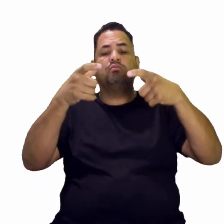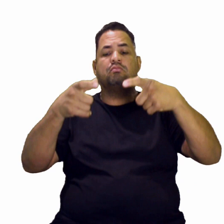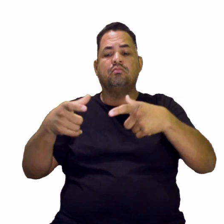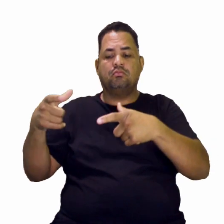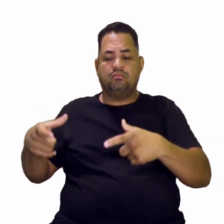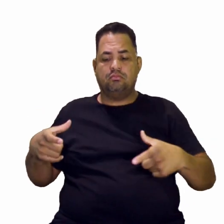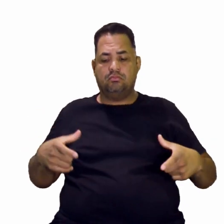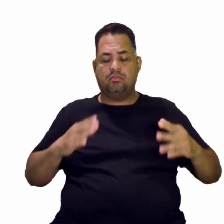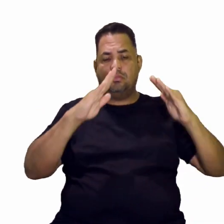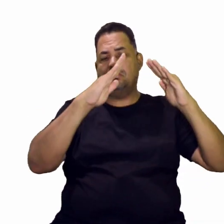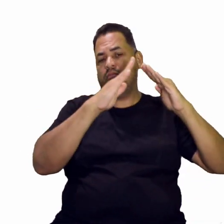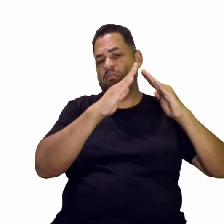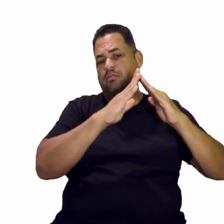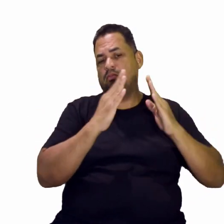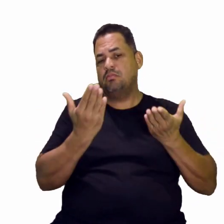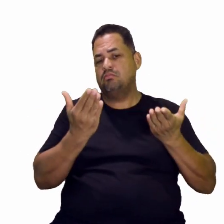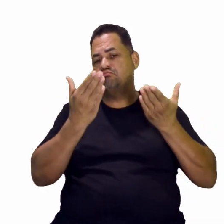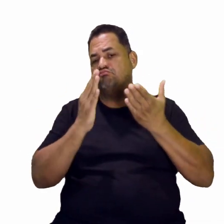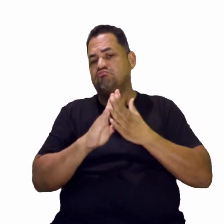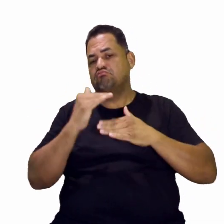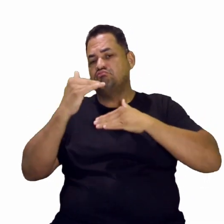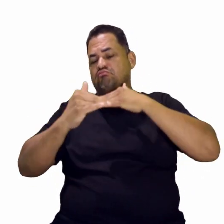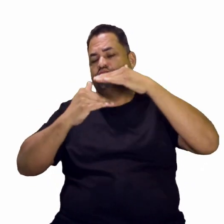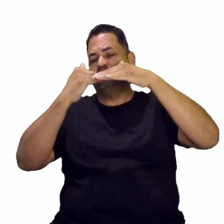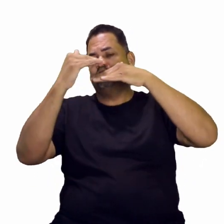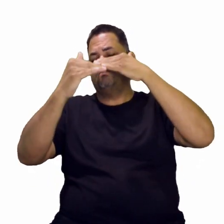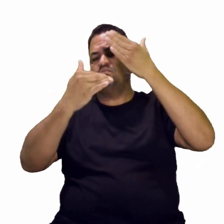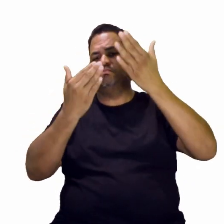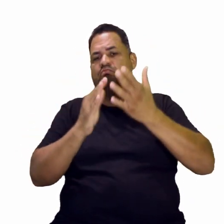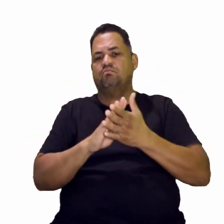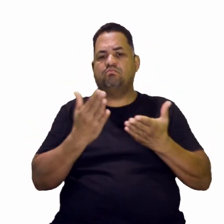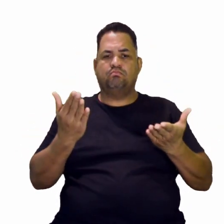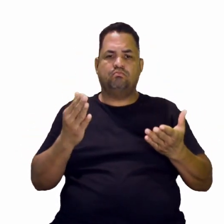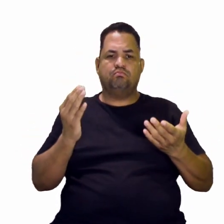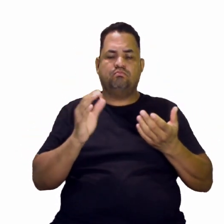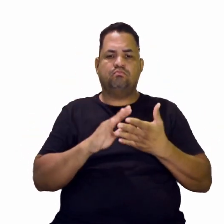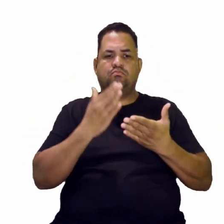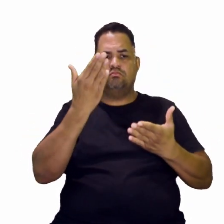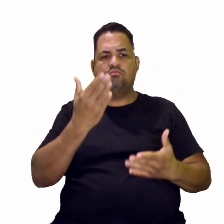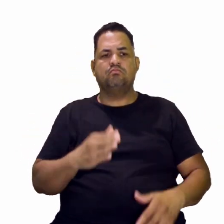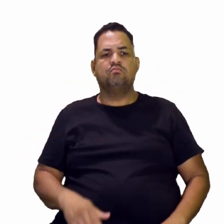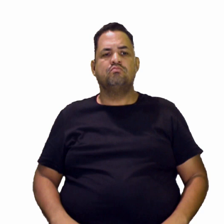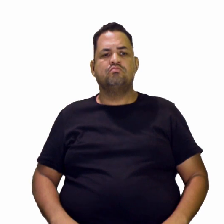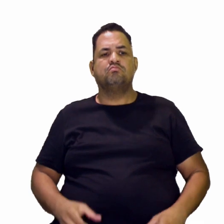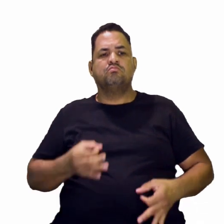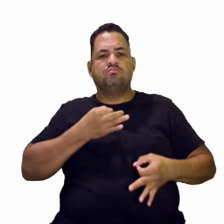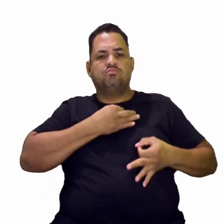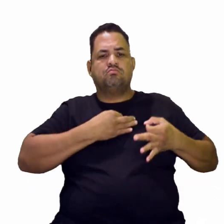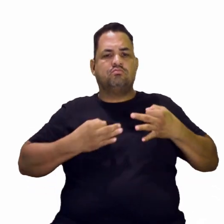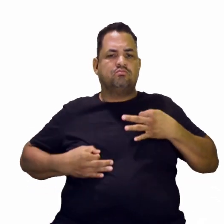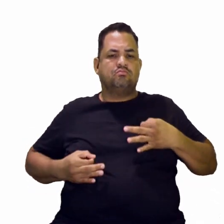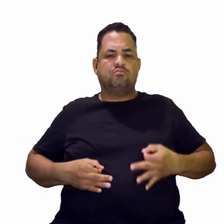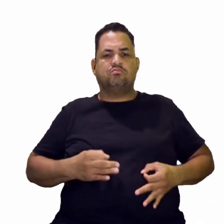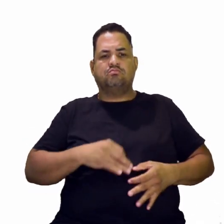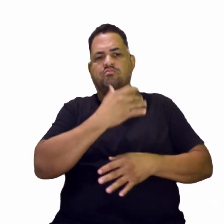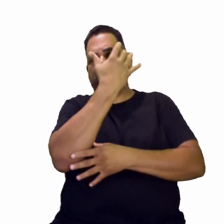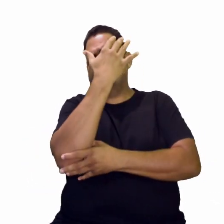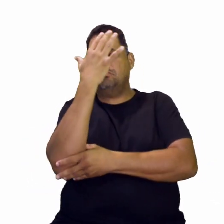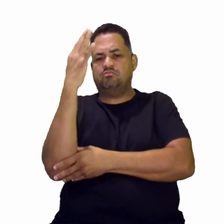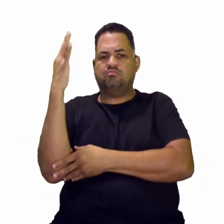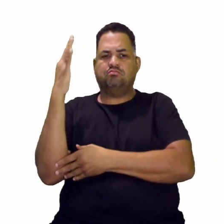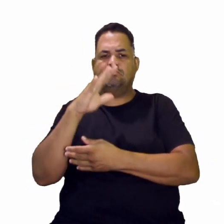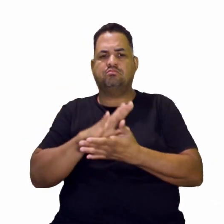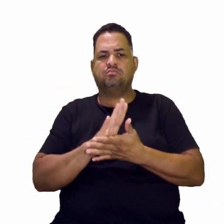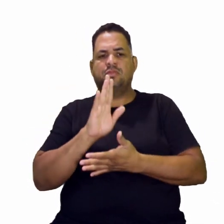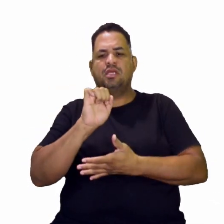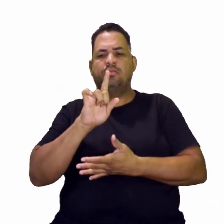esse indivíduo consegue se desenvolver, tá bom? De uma maneira geral, onça e gambá, qual é o habitat dele? É a